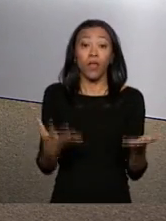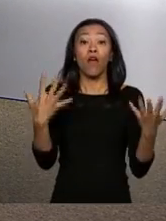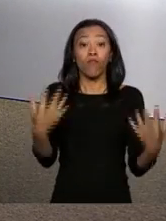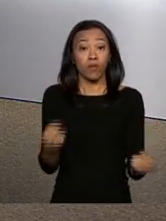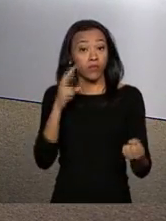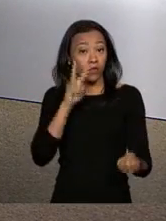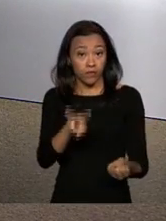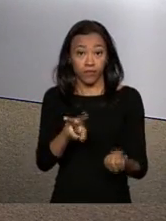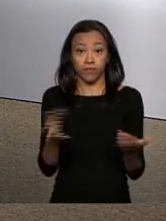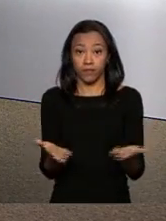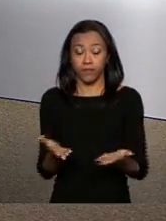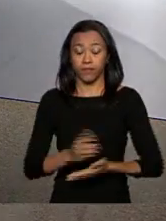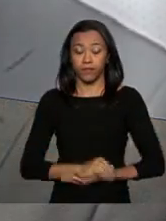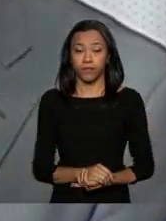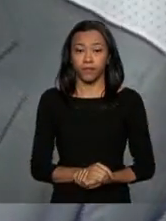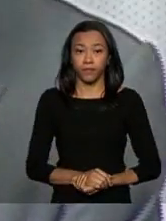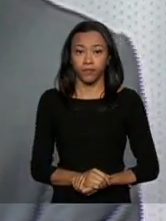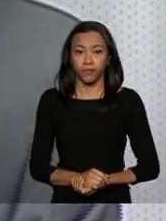acompanhar